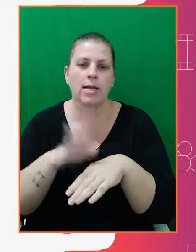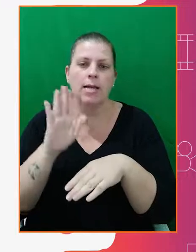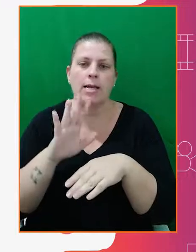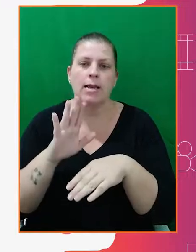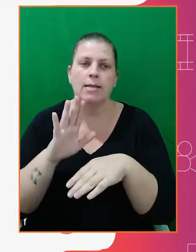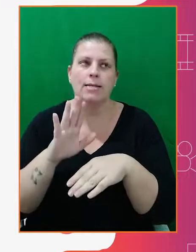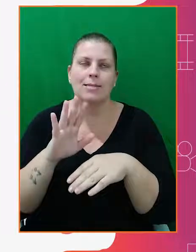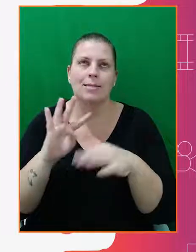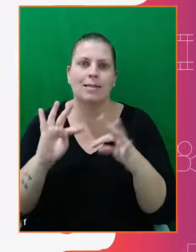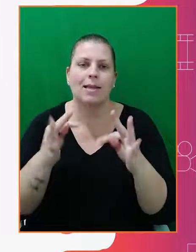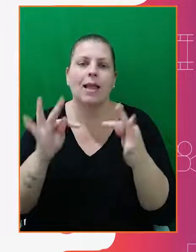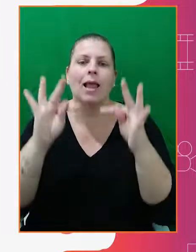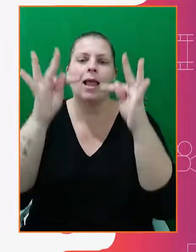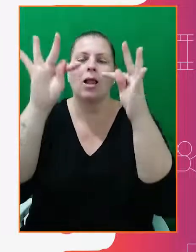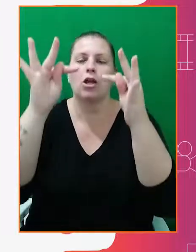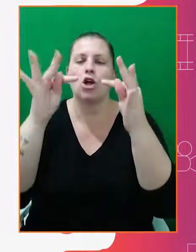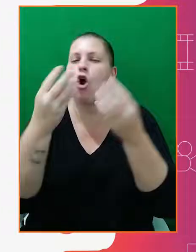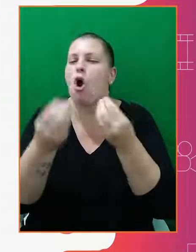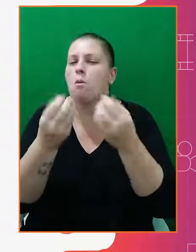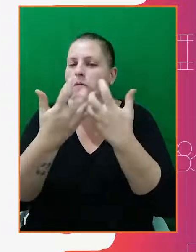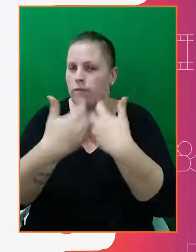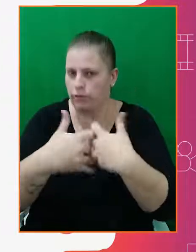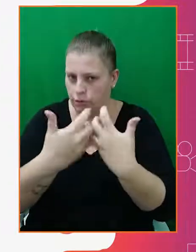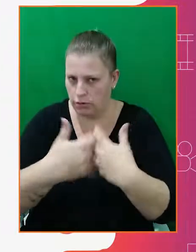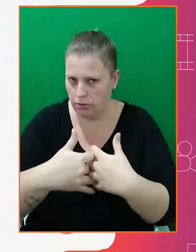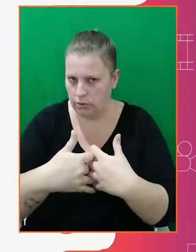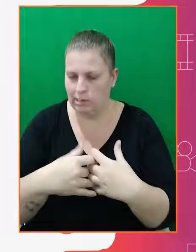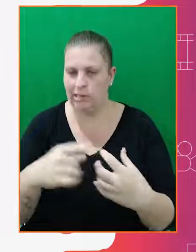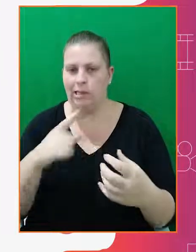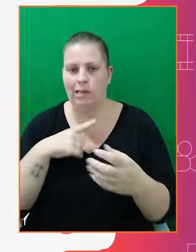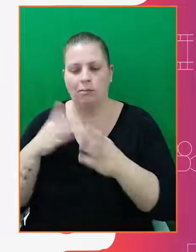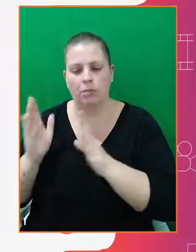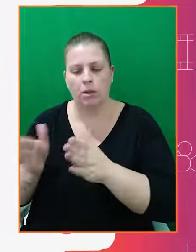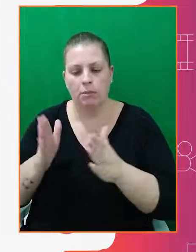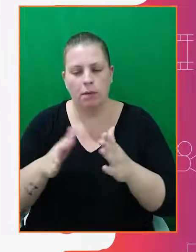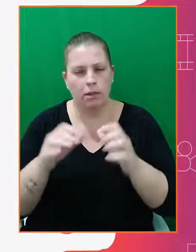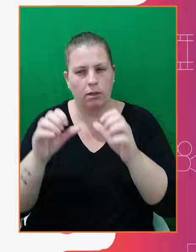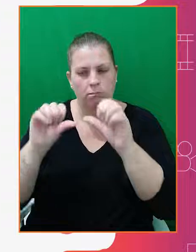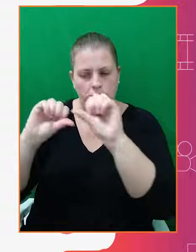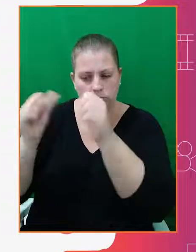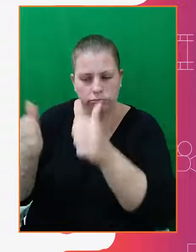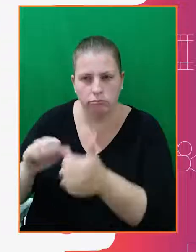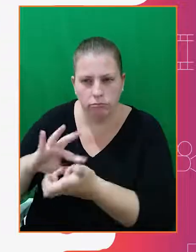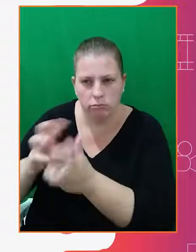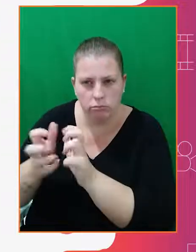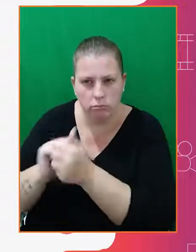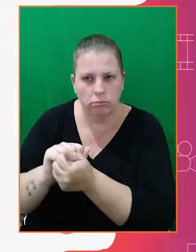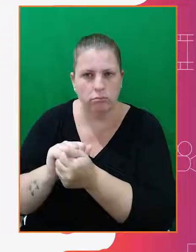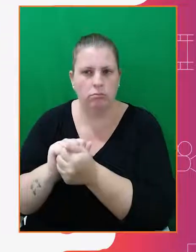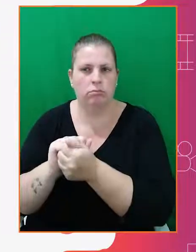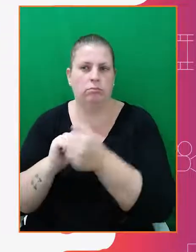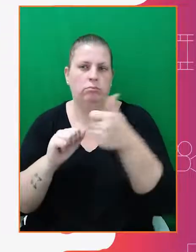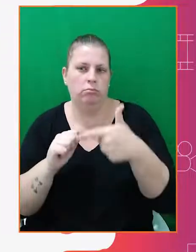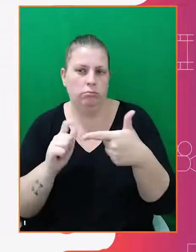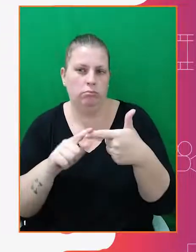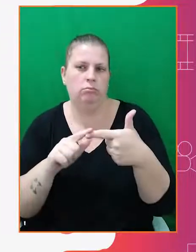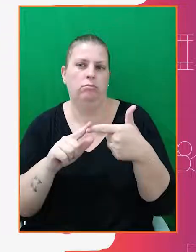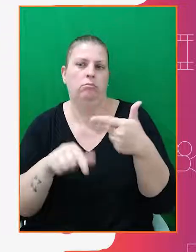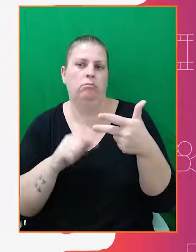se diz como ela é tecnologicamente feita. Então nós temos algumas etapas como modelagem,